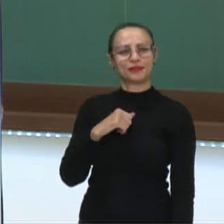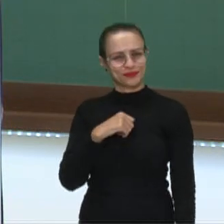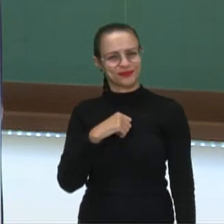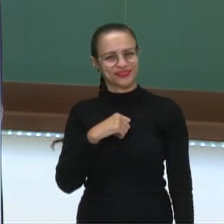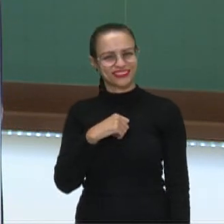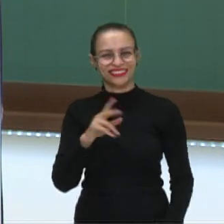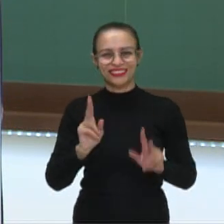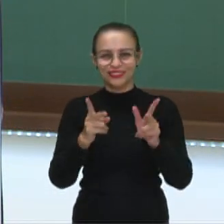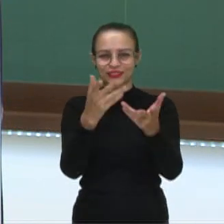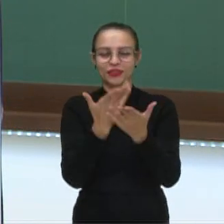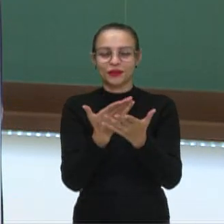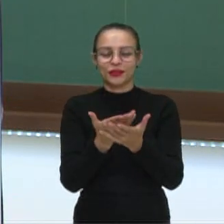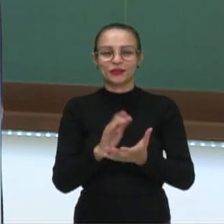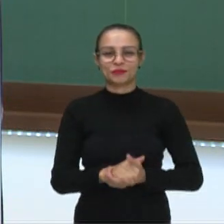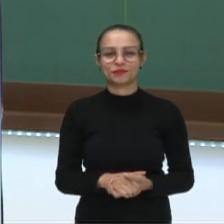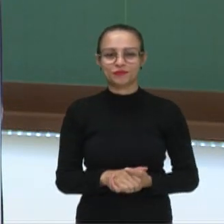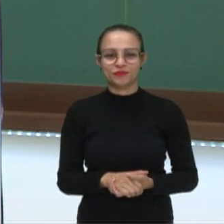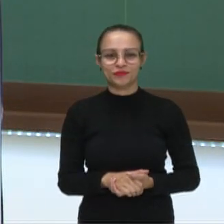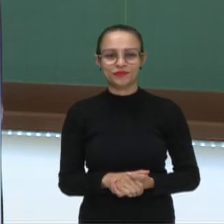em frente com a aula.